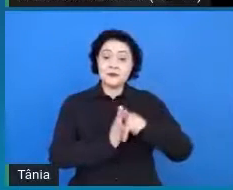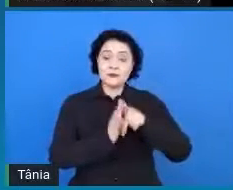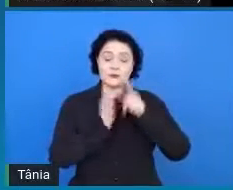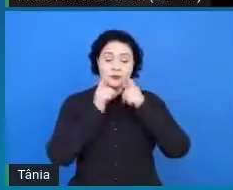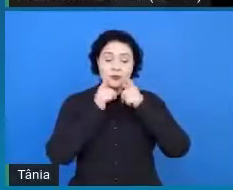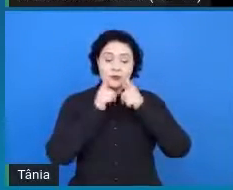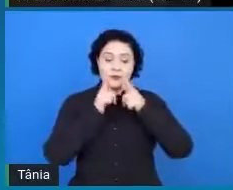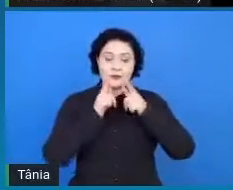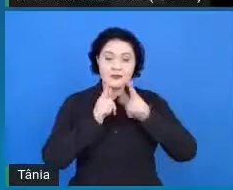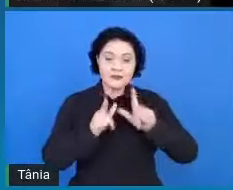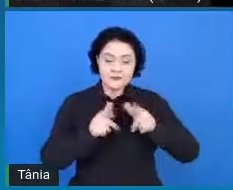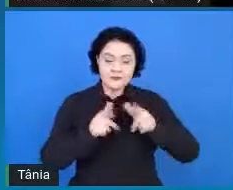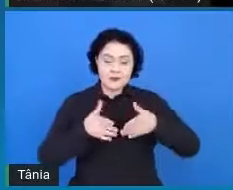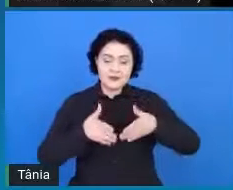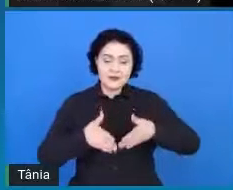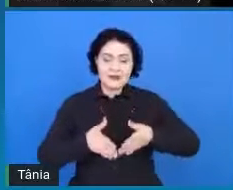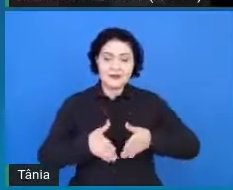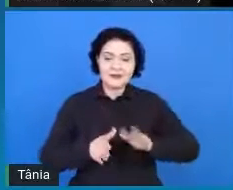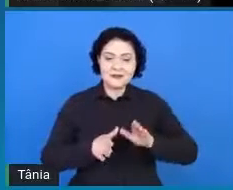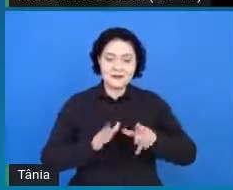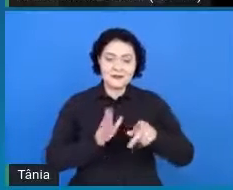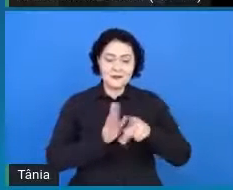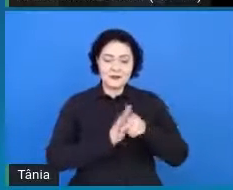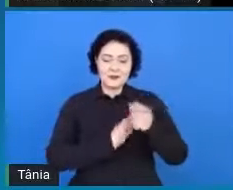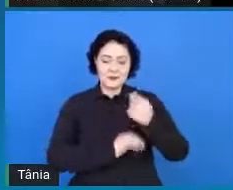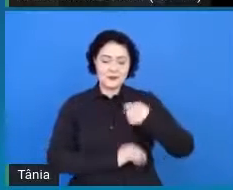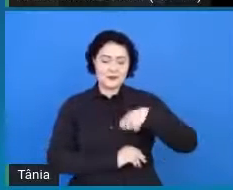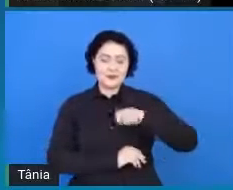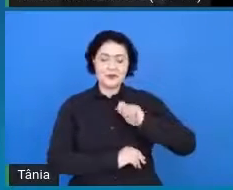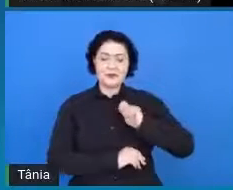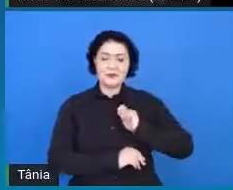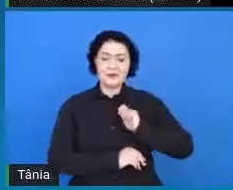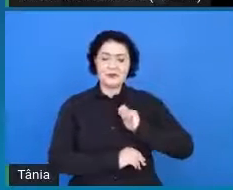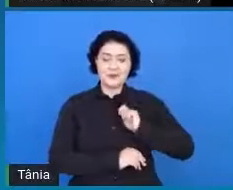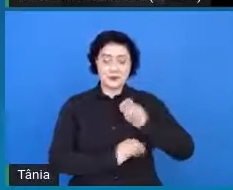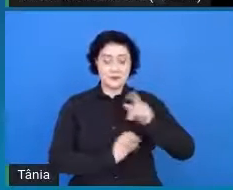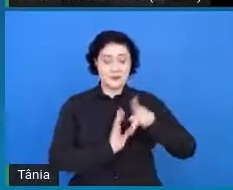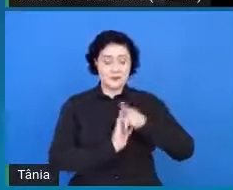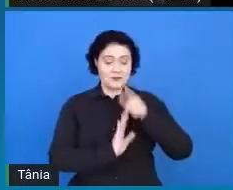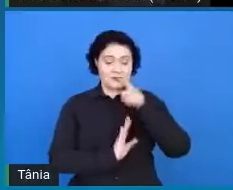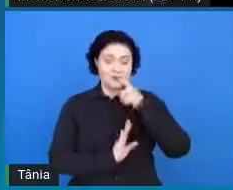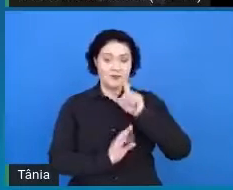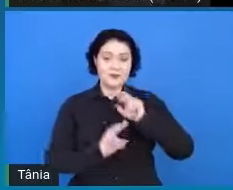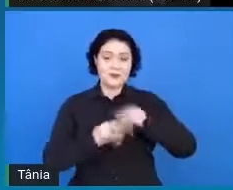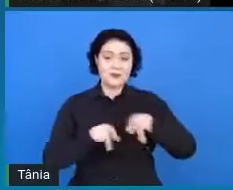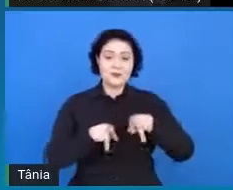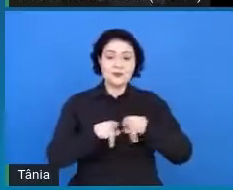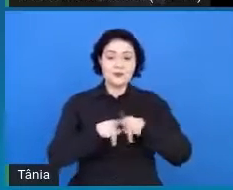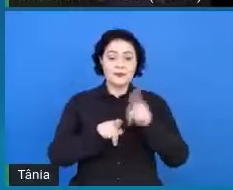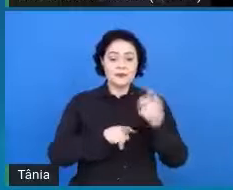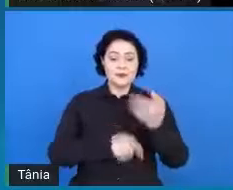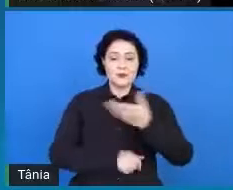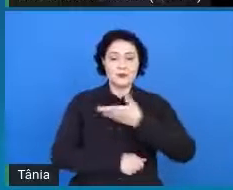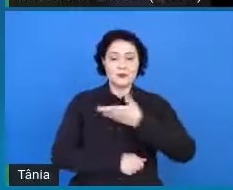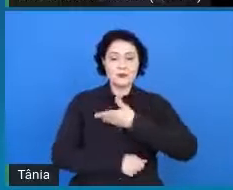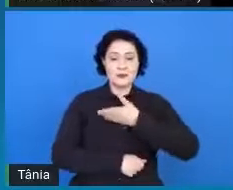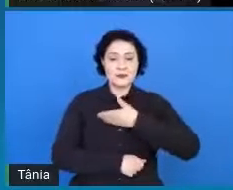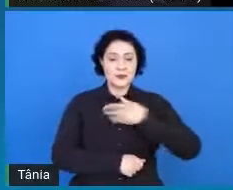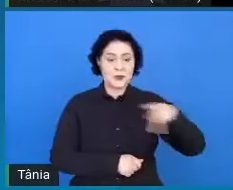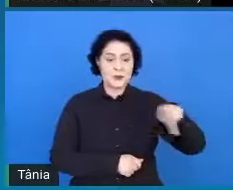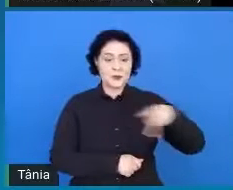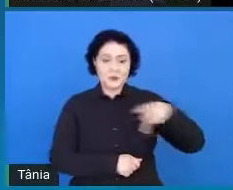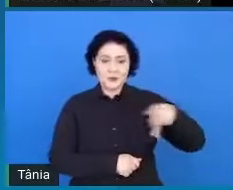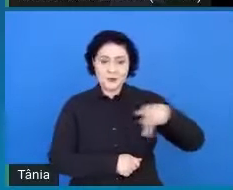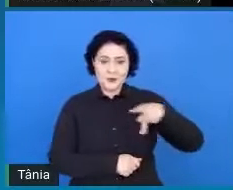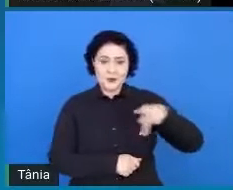espanhol então no início nós contamos com ajuda de um companheiro de origem Paraguaia que mora aqui em